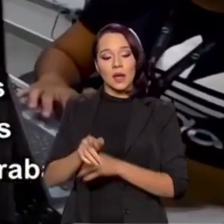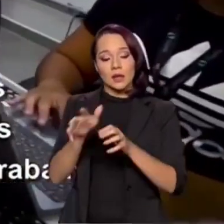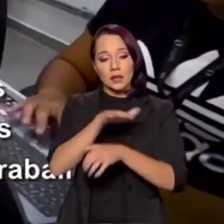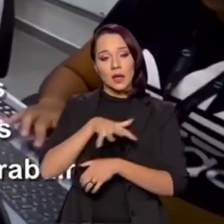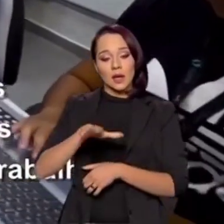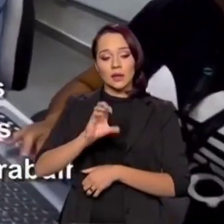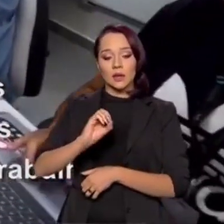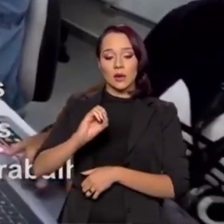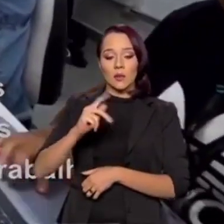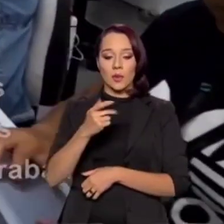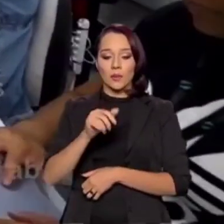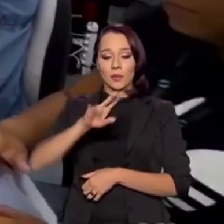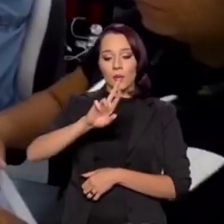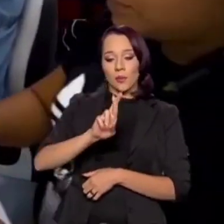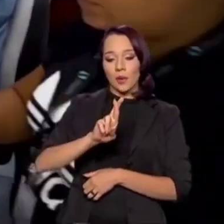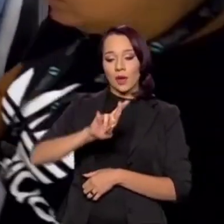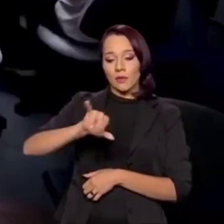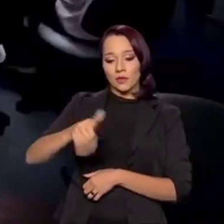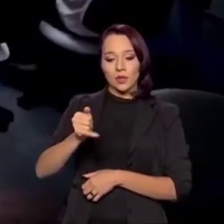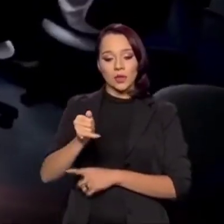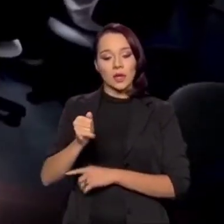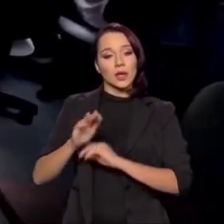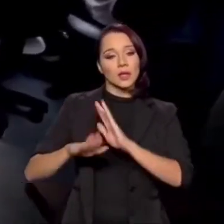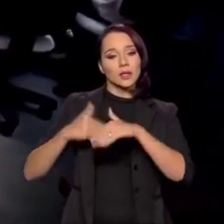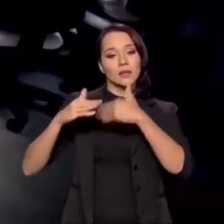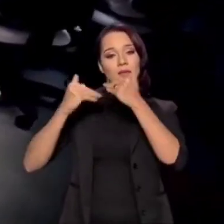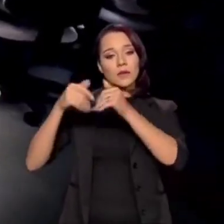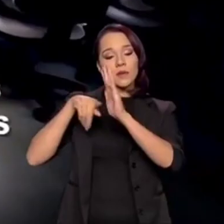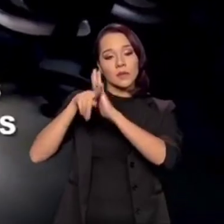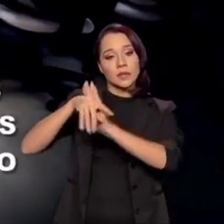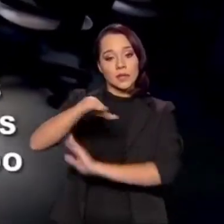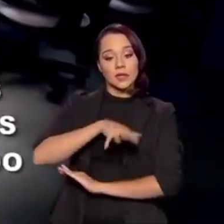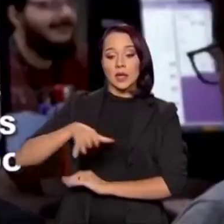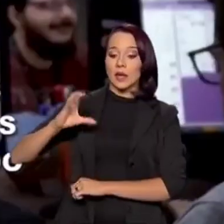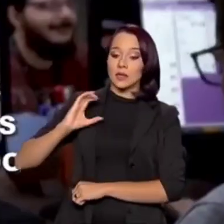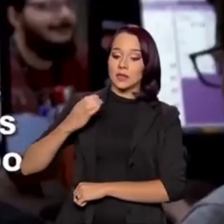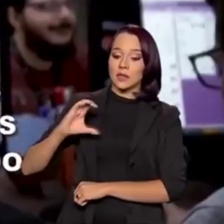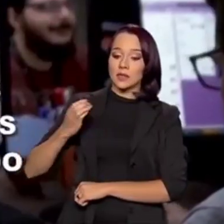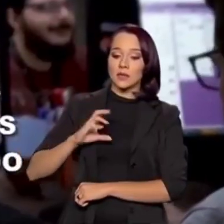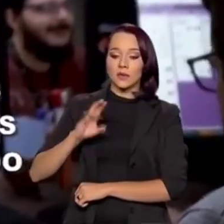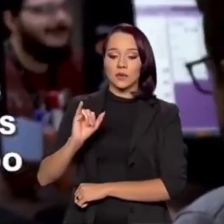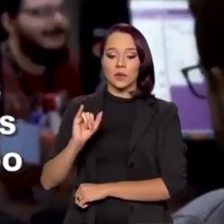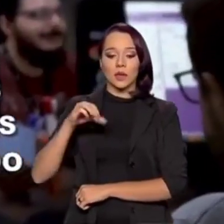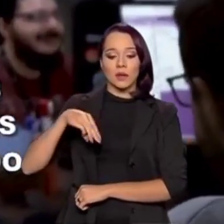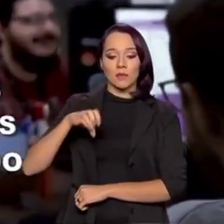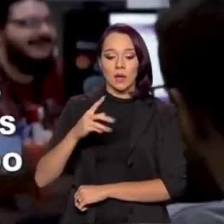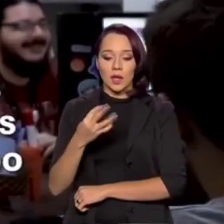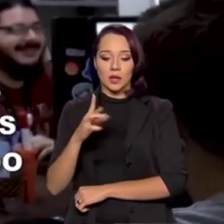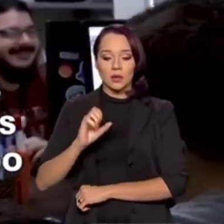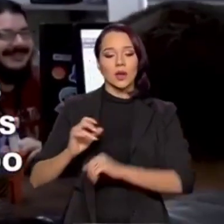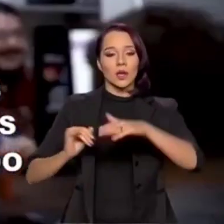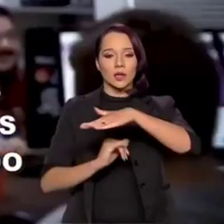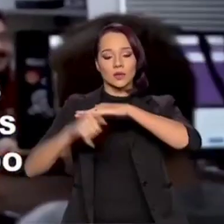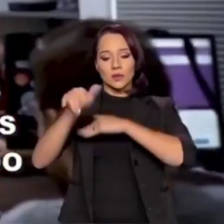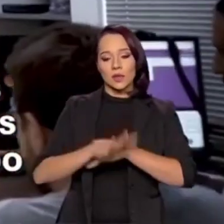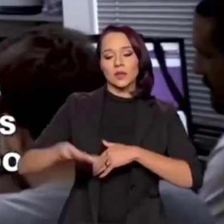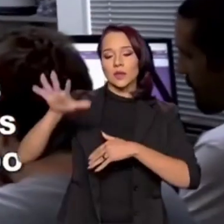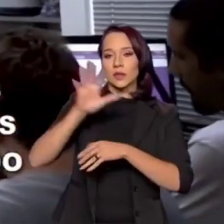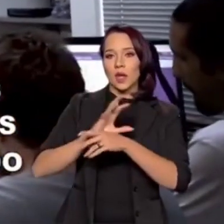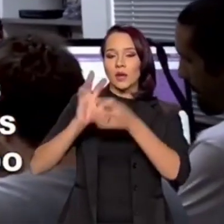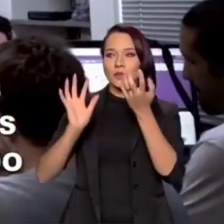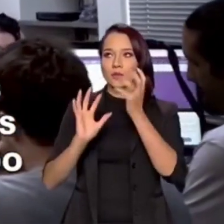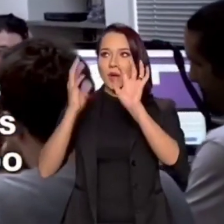da COP UFRJ e desenvolve sua pesquisa no campus científico do Inmetro, Instituto Nacional de